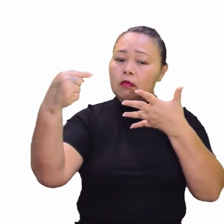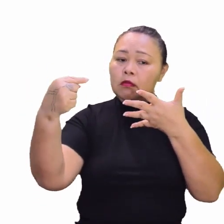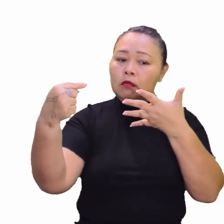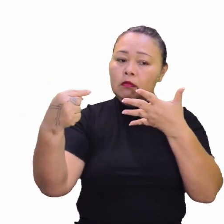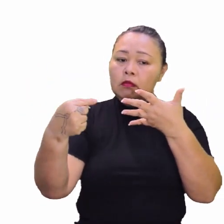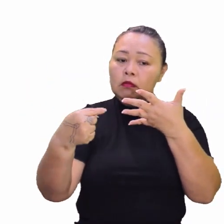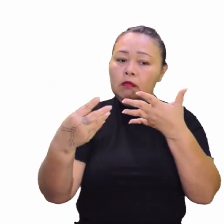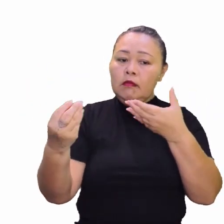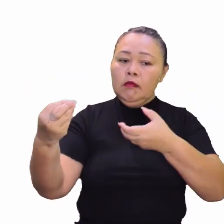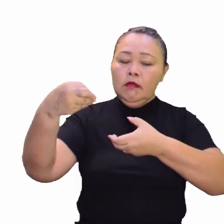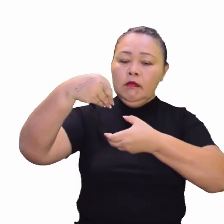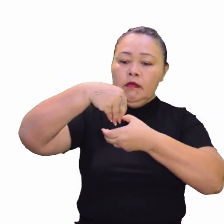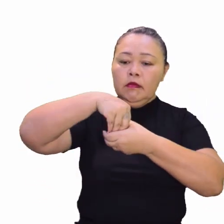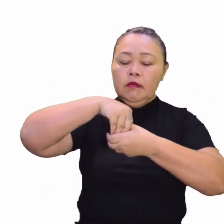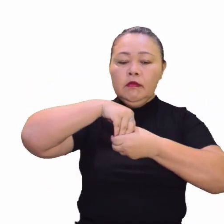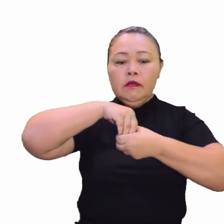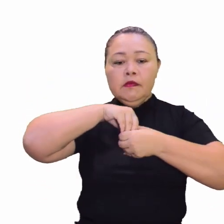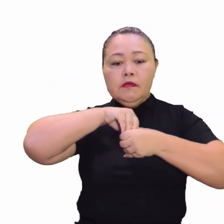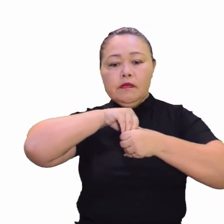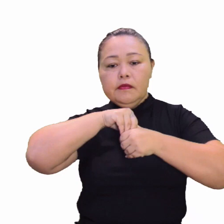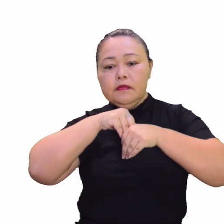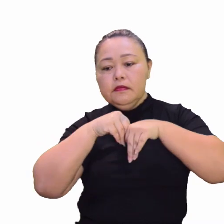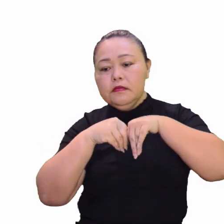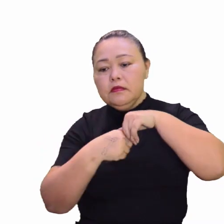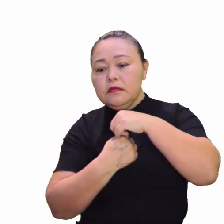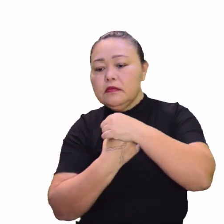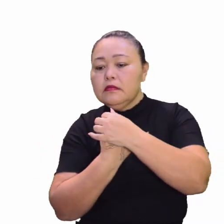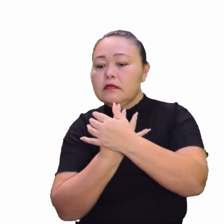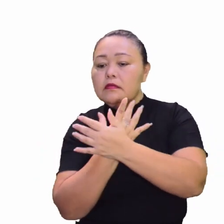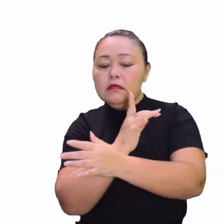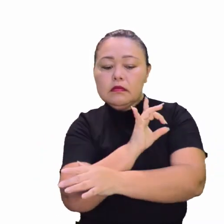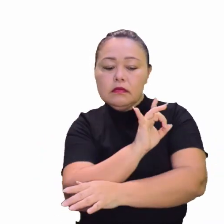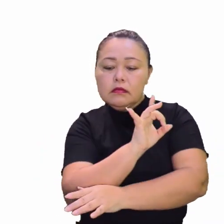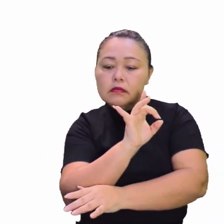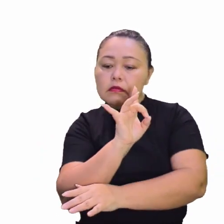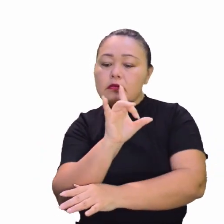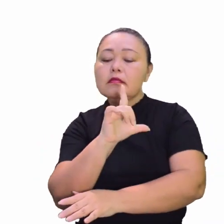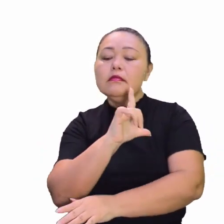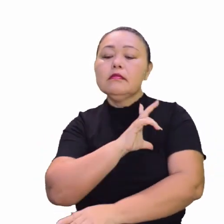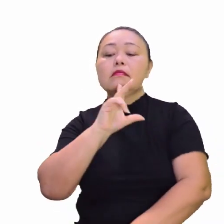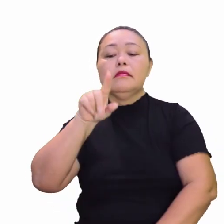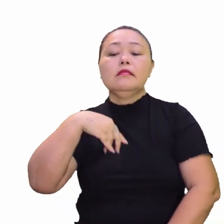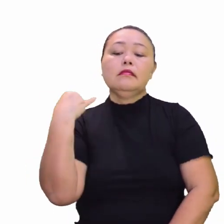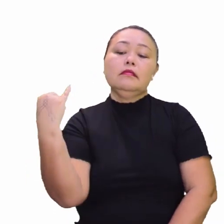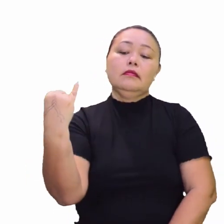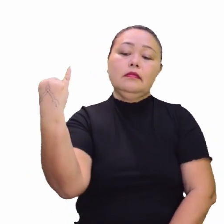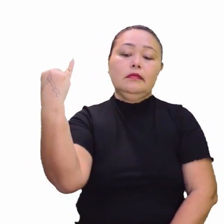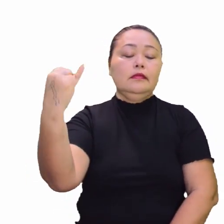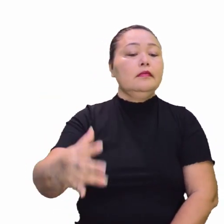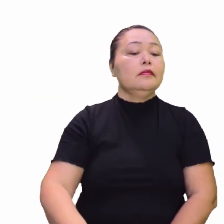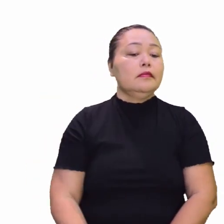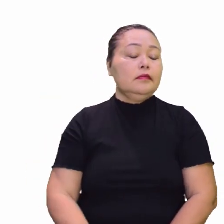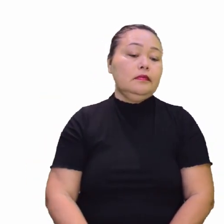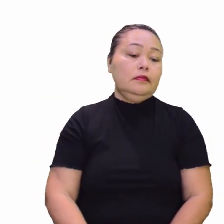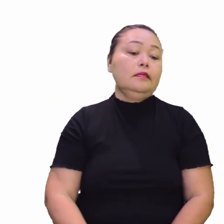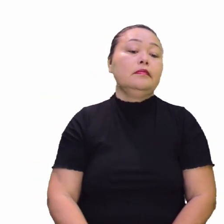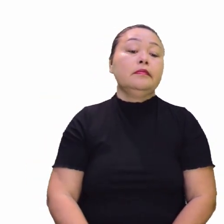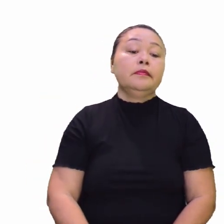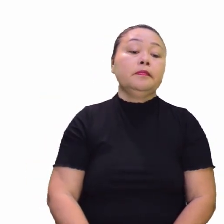elementos funcionam como uma máquina, onde cada um tem sua